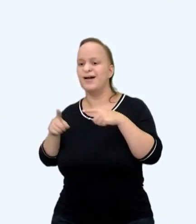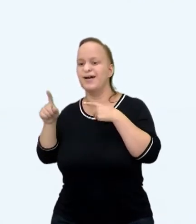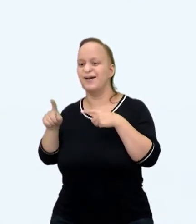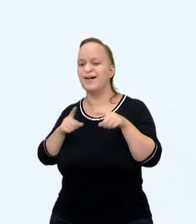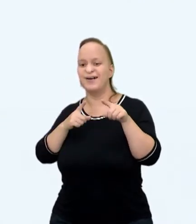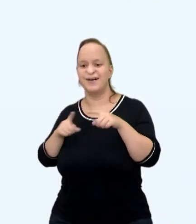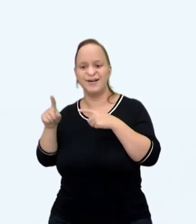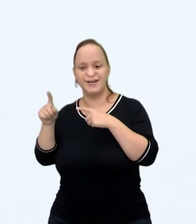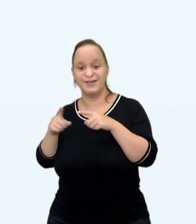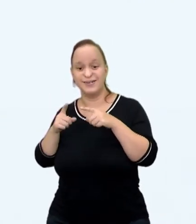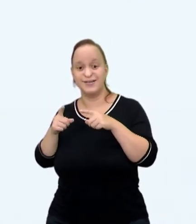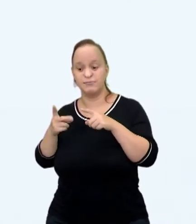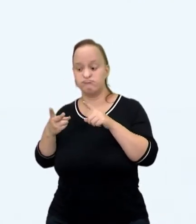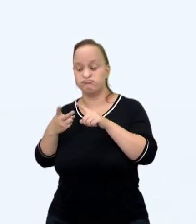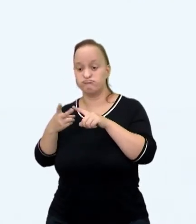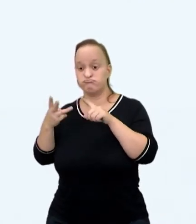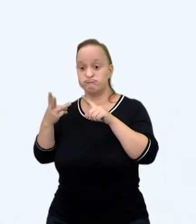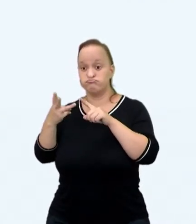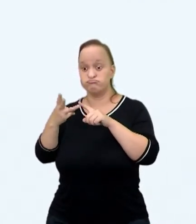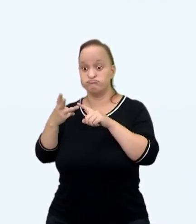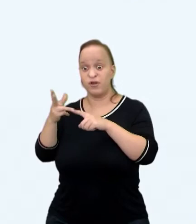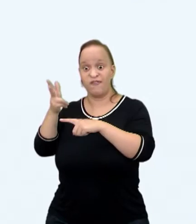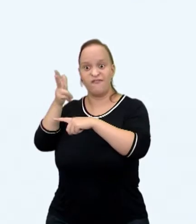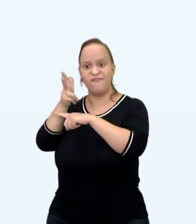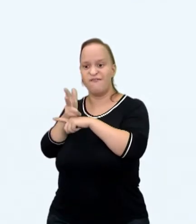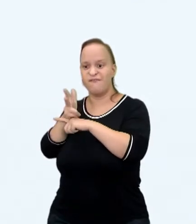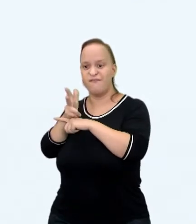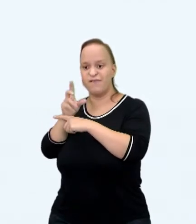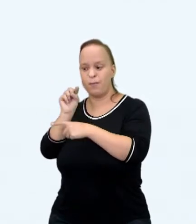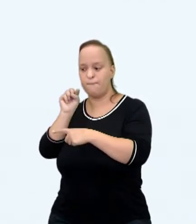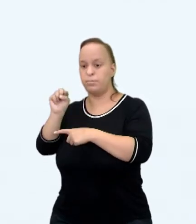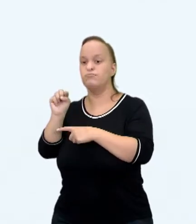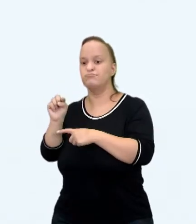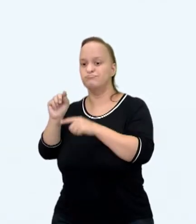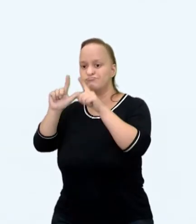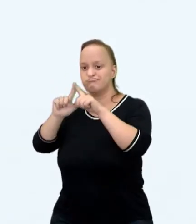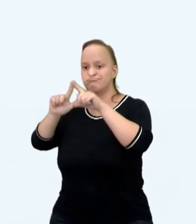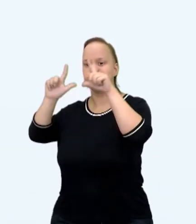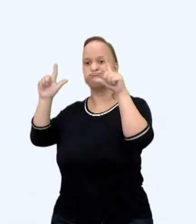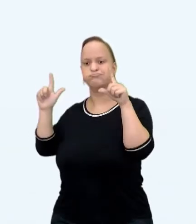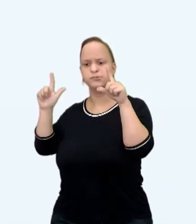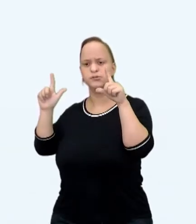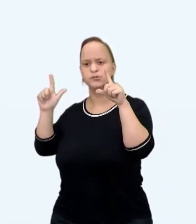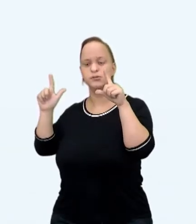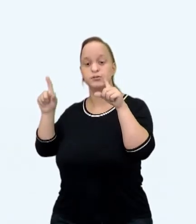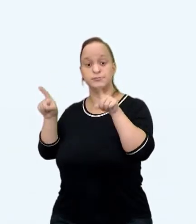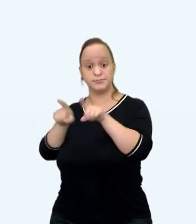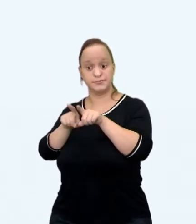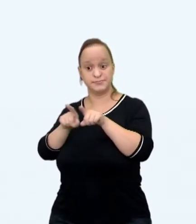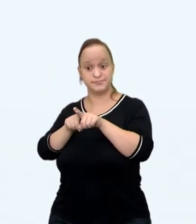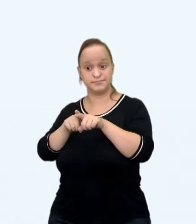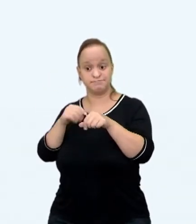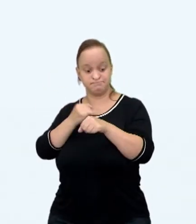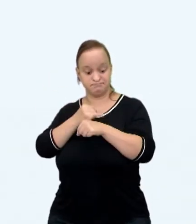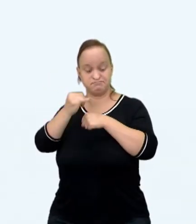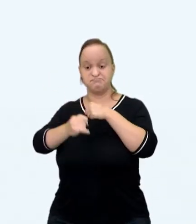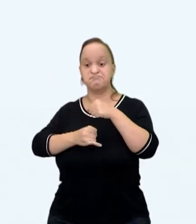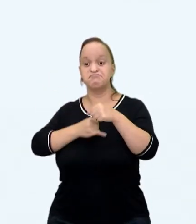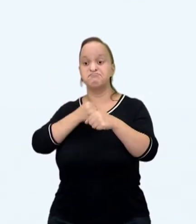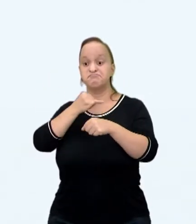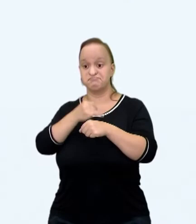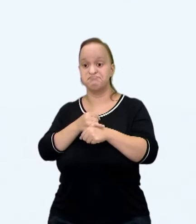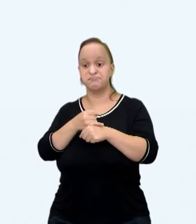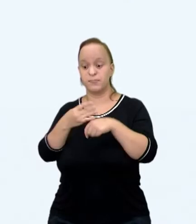disso, ele é um player de vídeo e além disso, ele é um real browser. Ele é um navegador verdadeiro. Então você tem